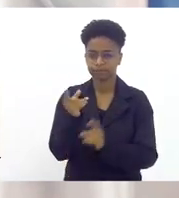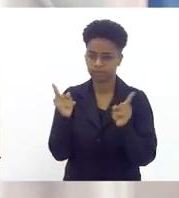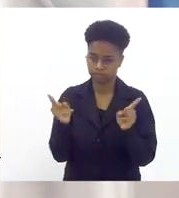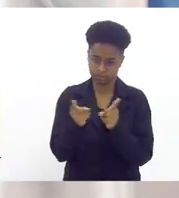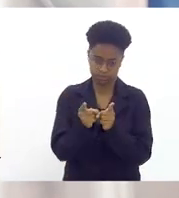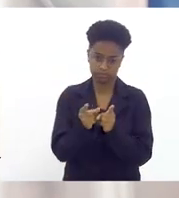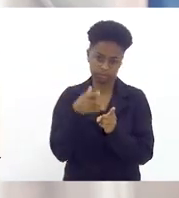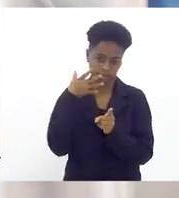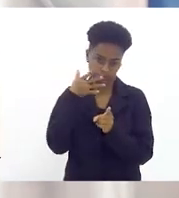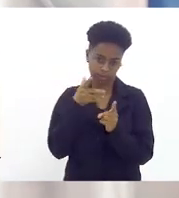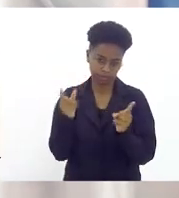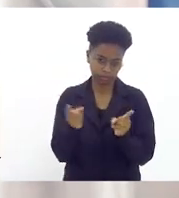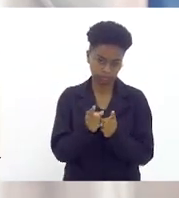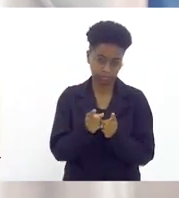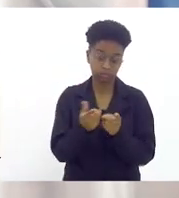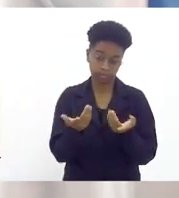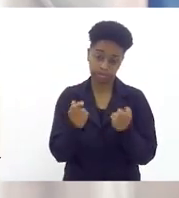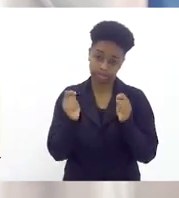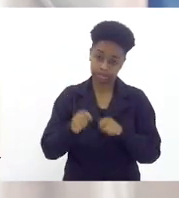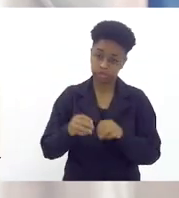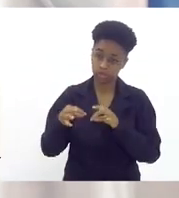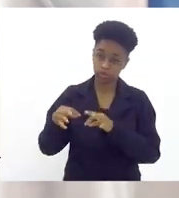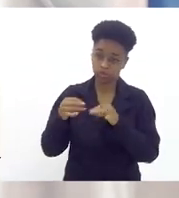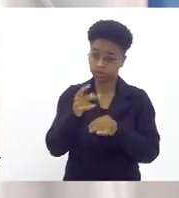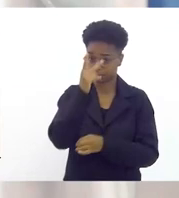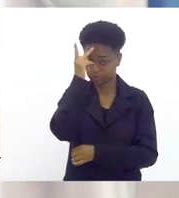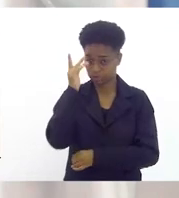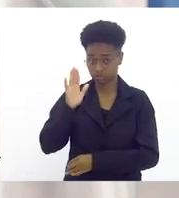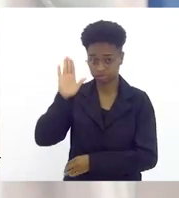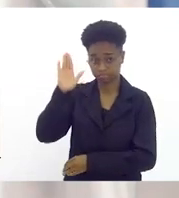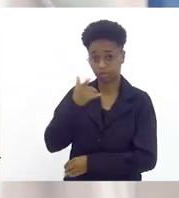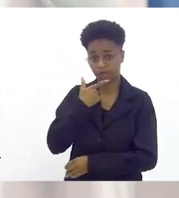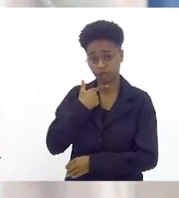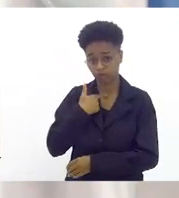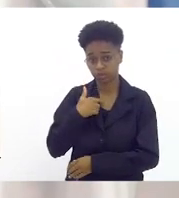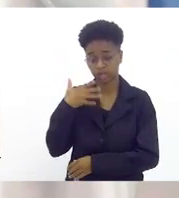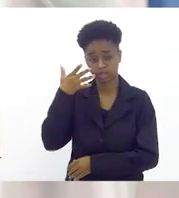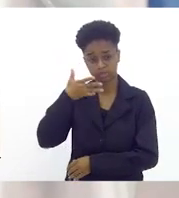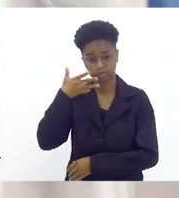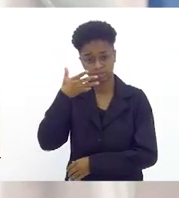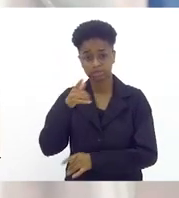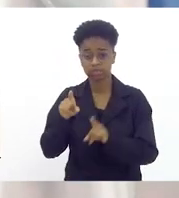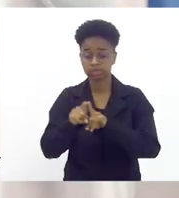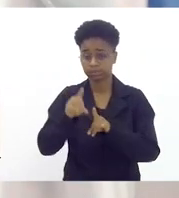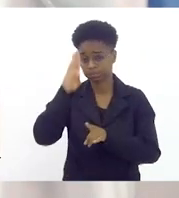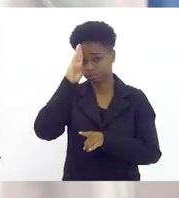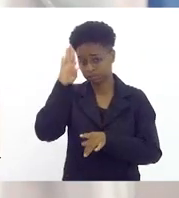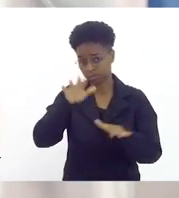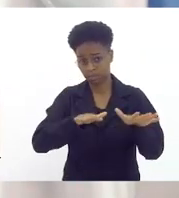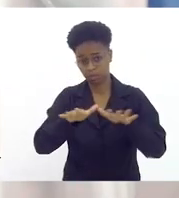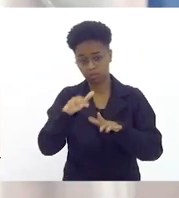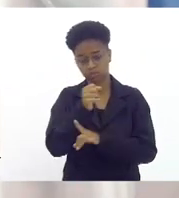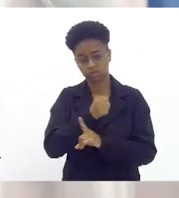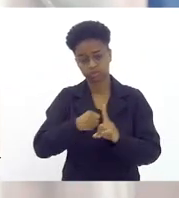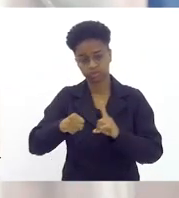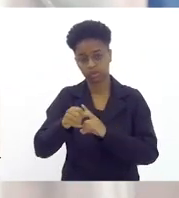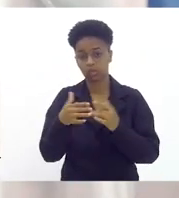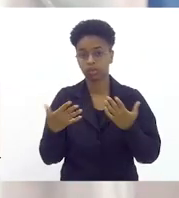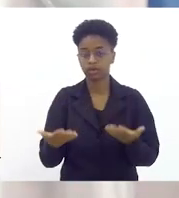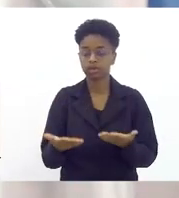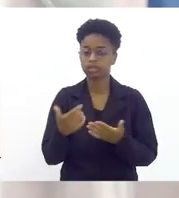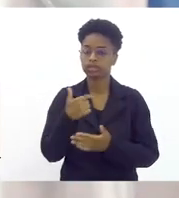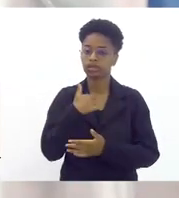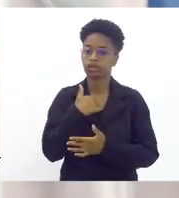menor, para todos aqueles que queiram falar, especialmente os movimentos sociais. Então, gostaria